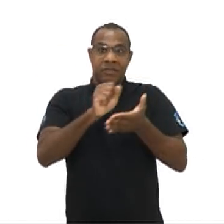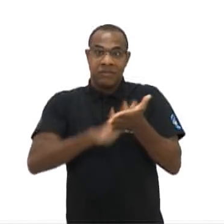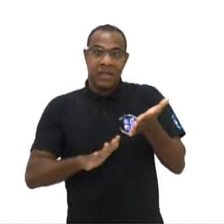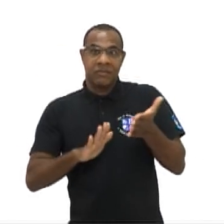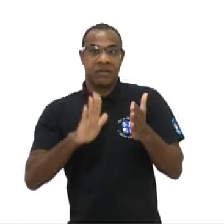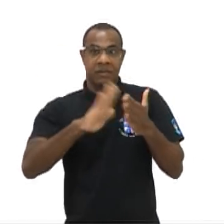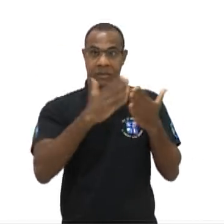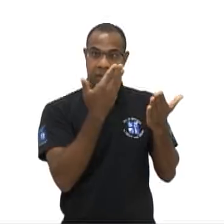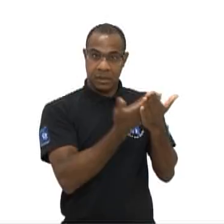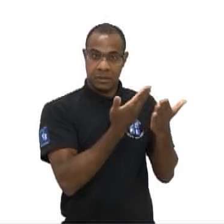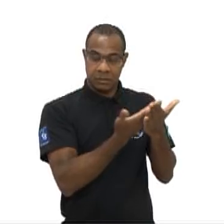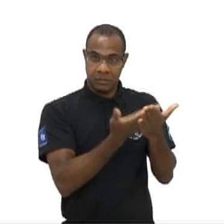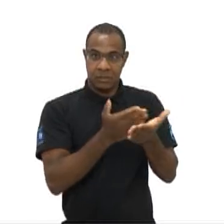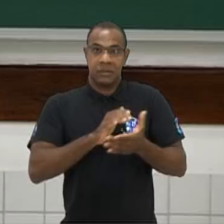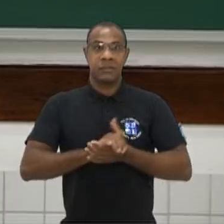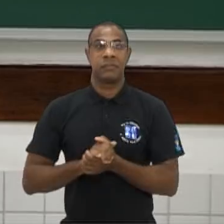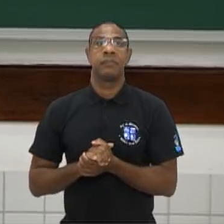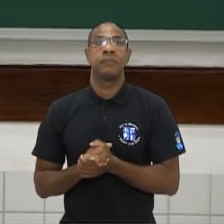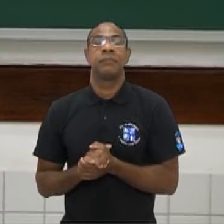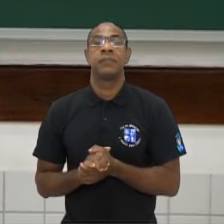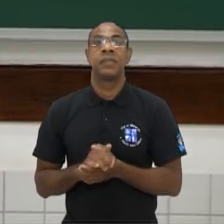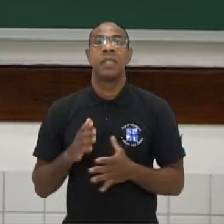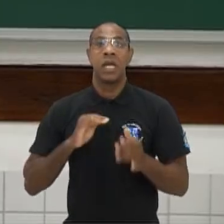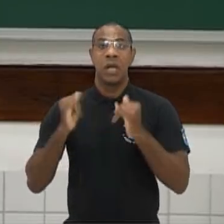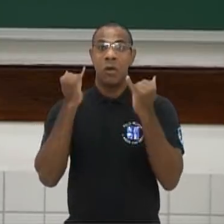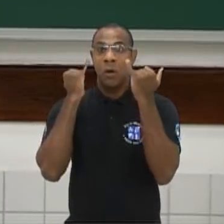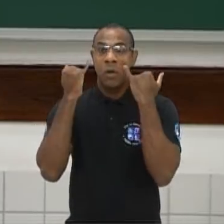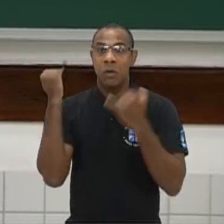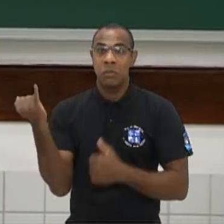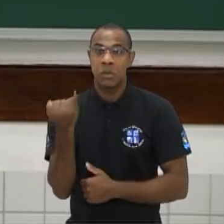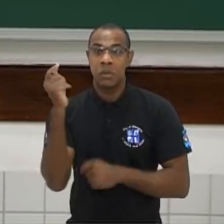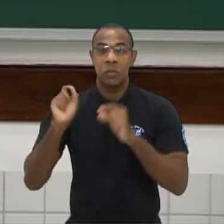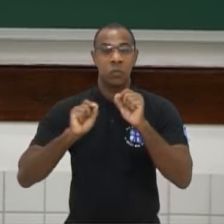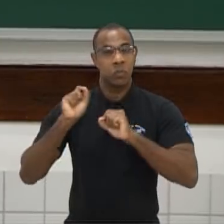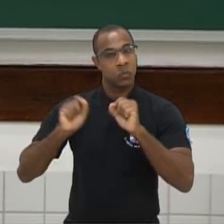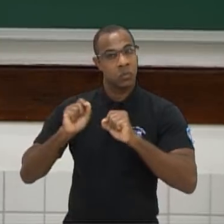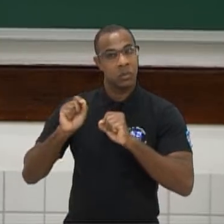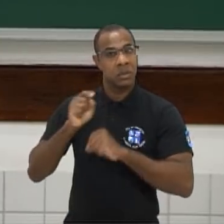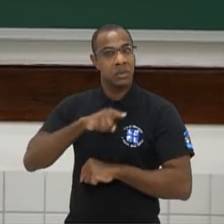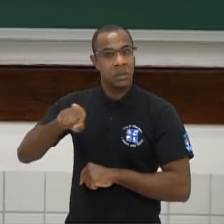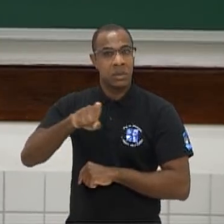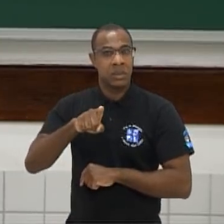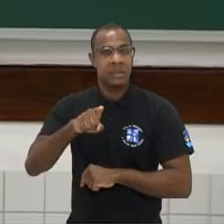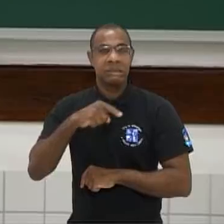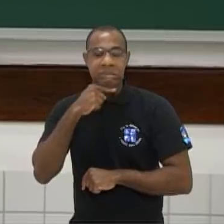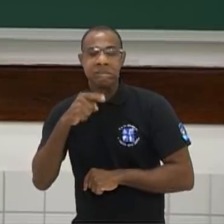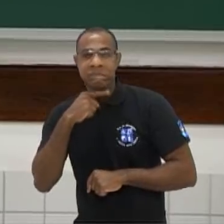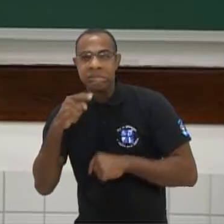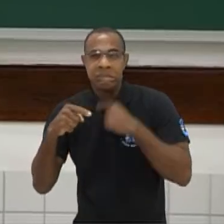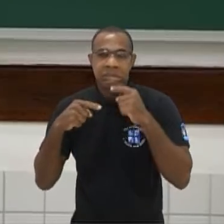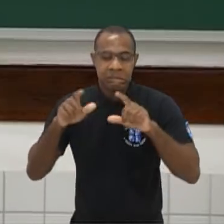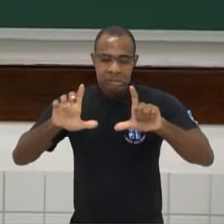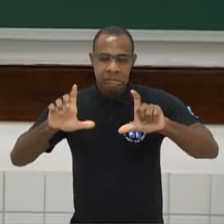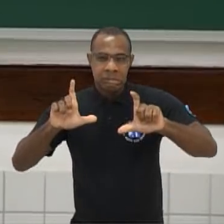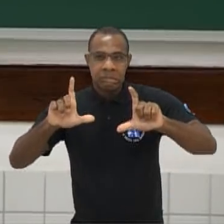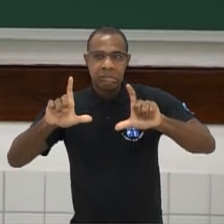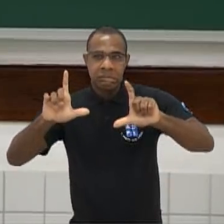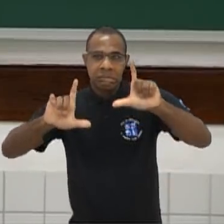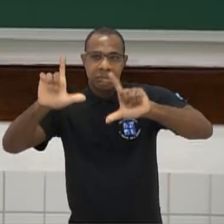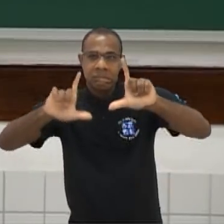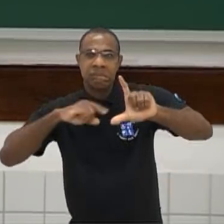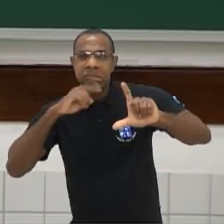podem resolvê-las pelo Classroom. E aqui vem uma informação importante para vocês. Caso não esteja dando certo, notifique a